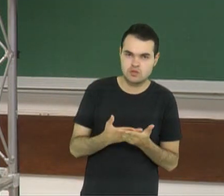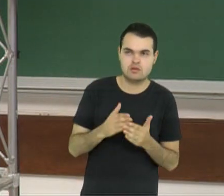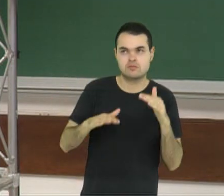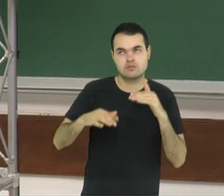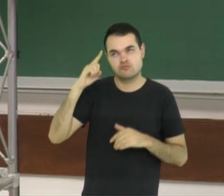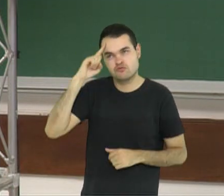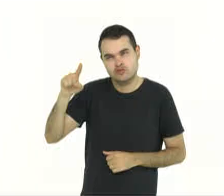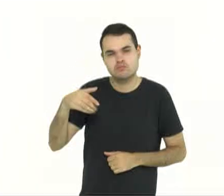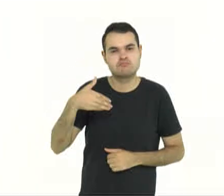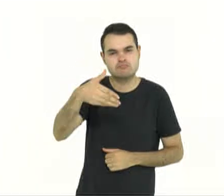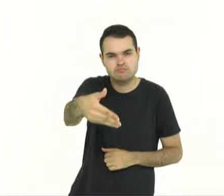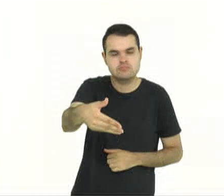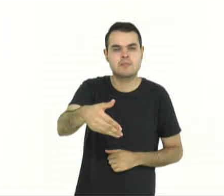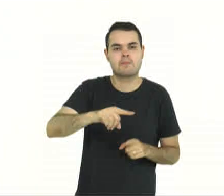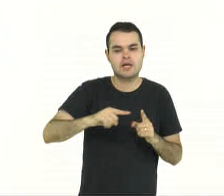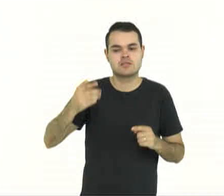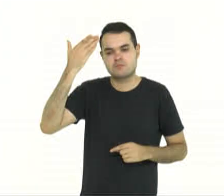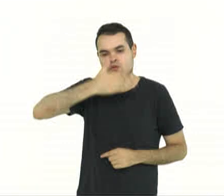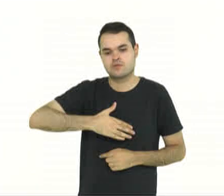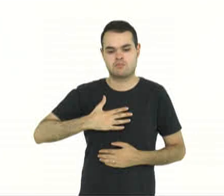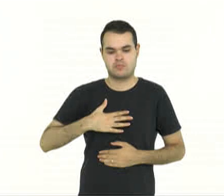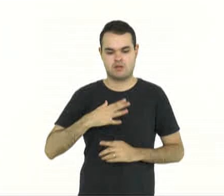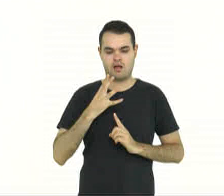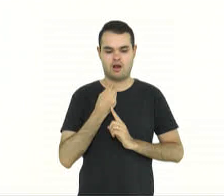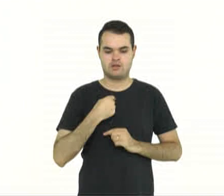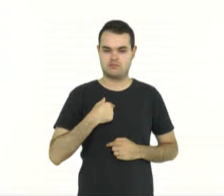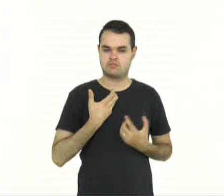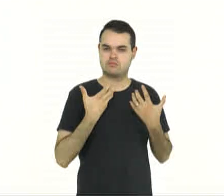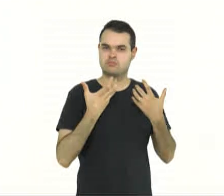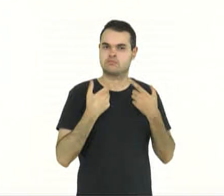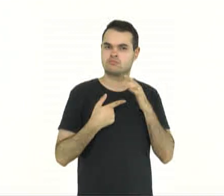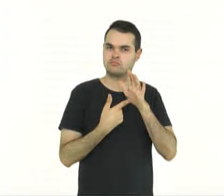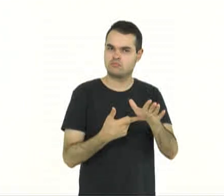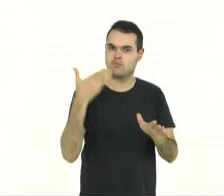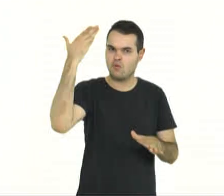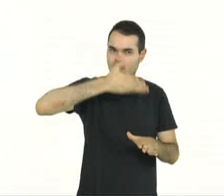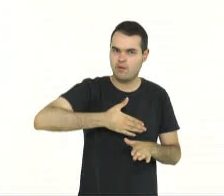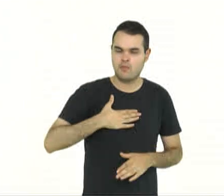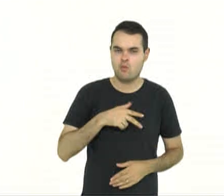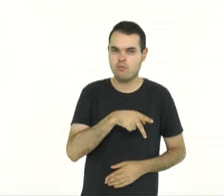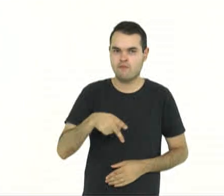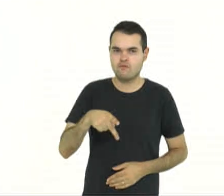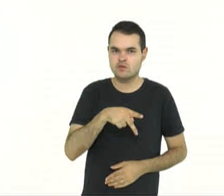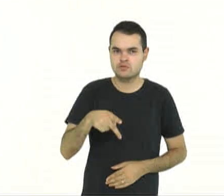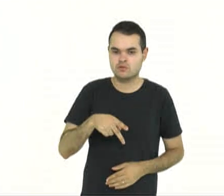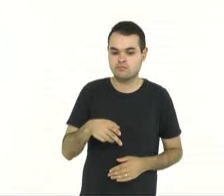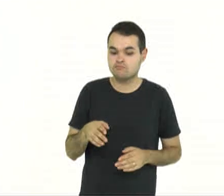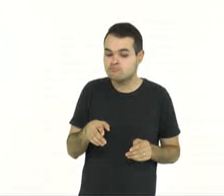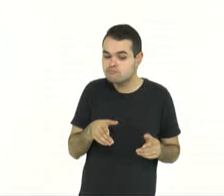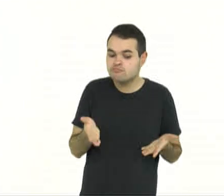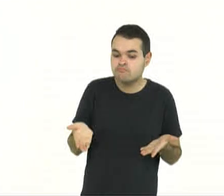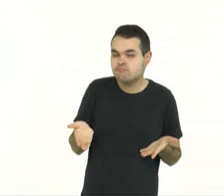ciências, mas outros provar minha veia artística. Meu professor levar a classe